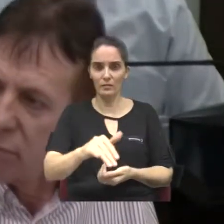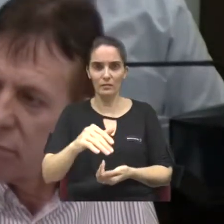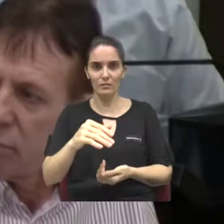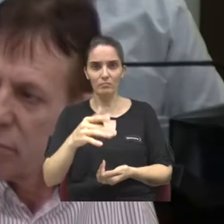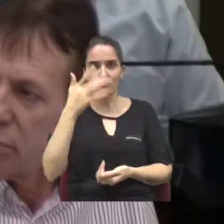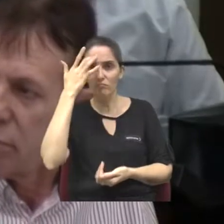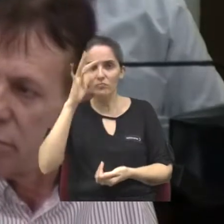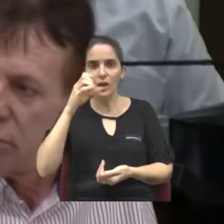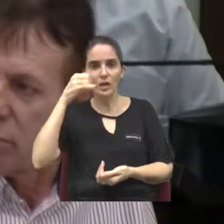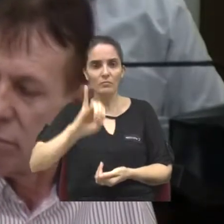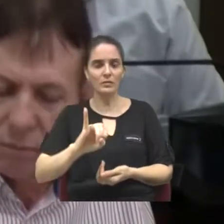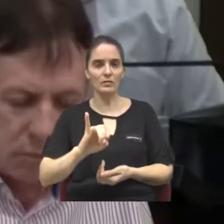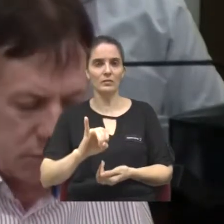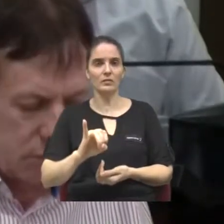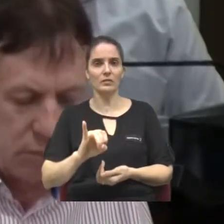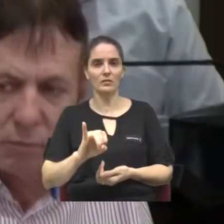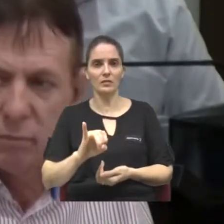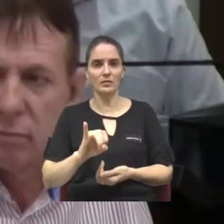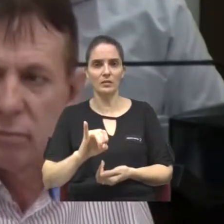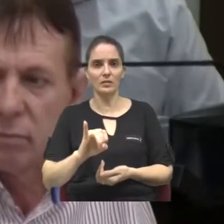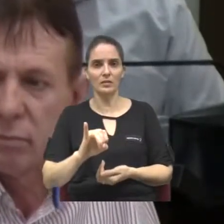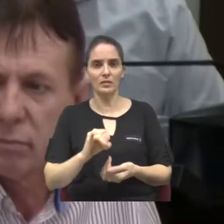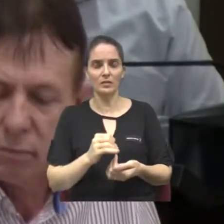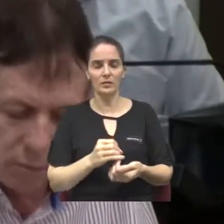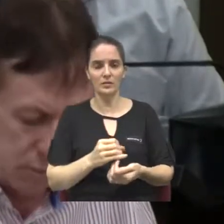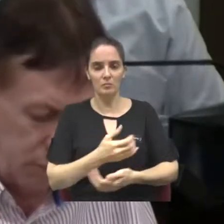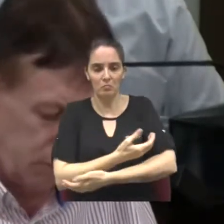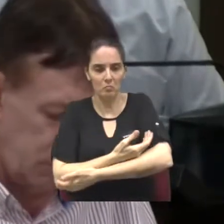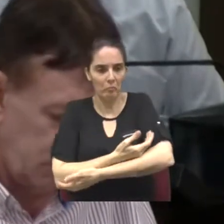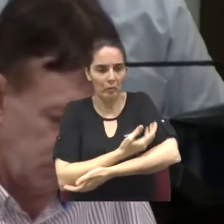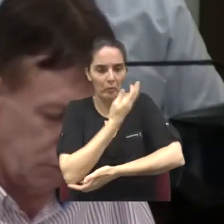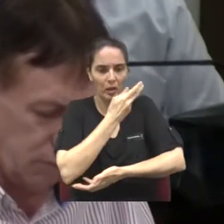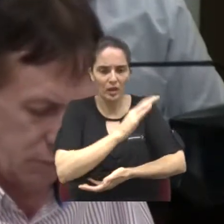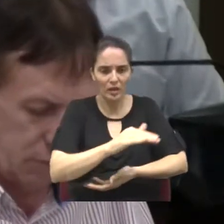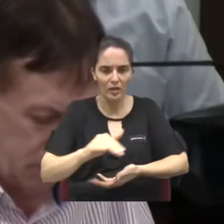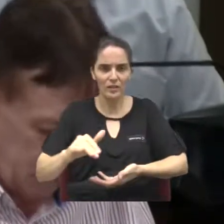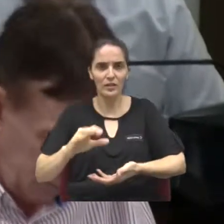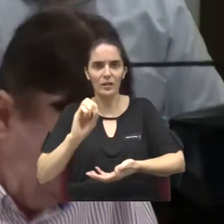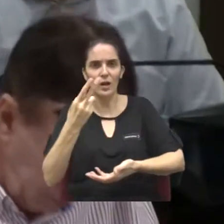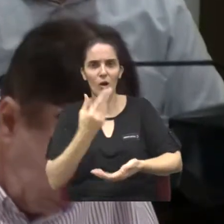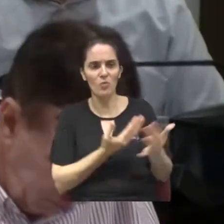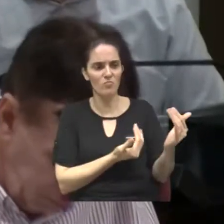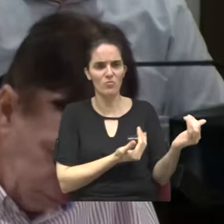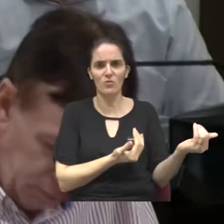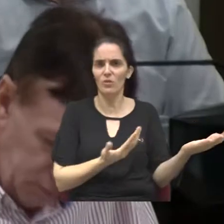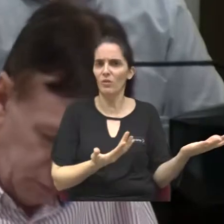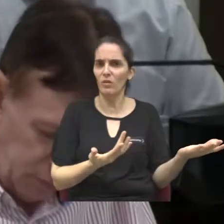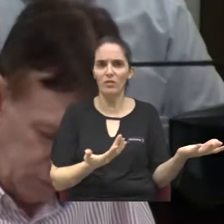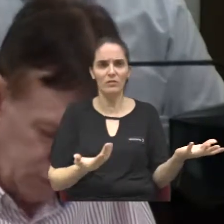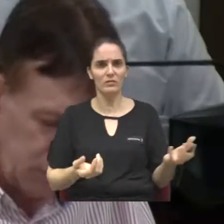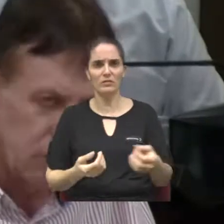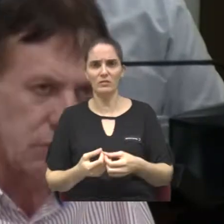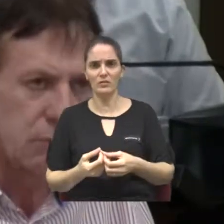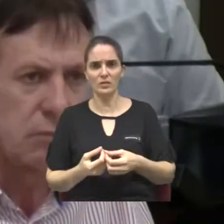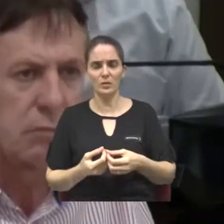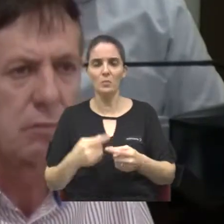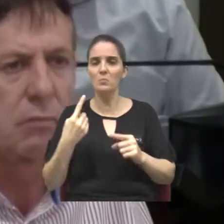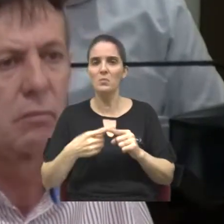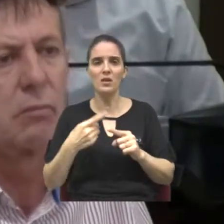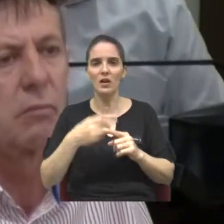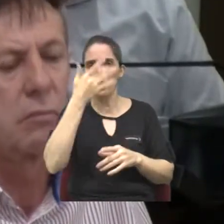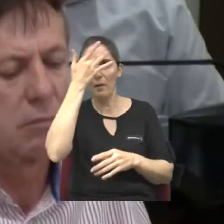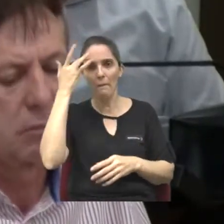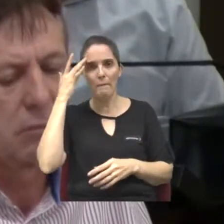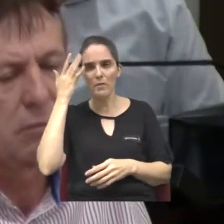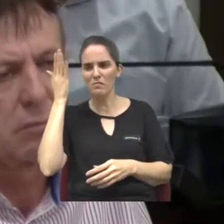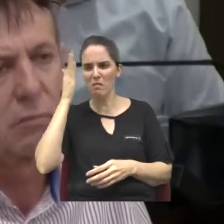ou crianças já adolescentes, já não existe mais para o agressor